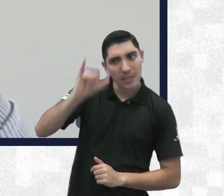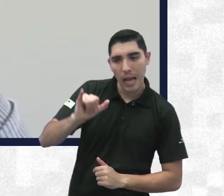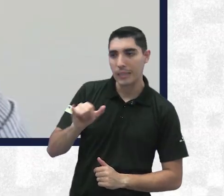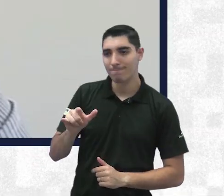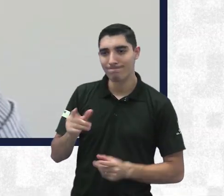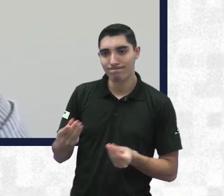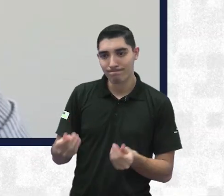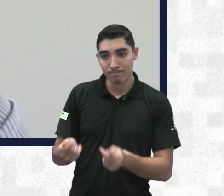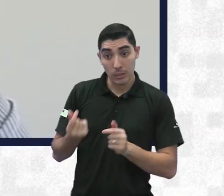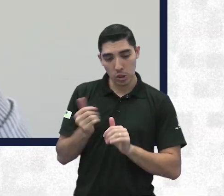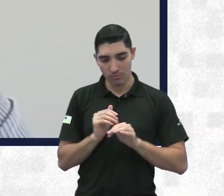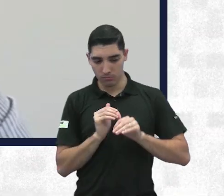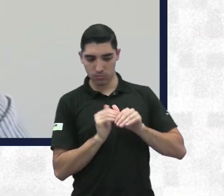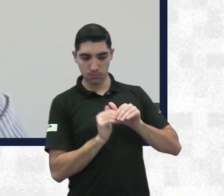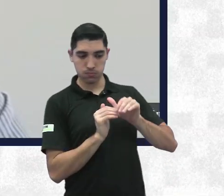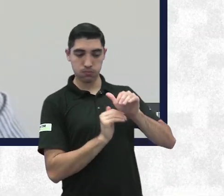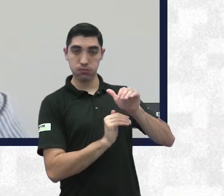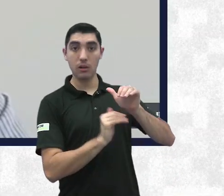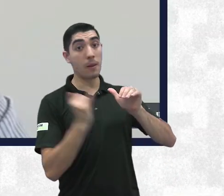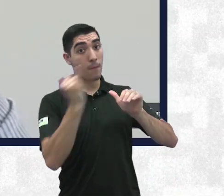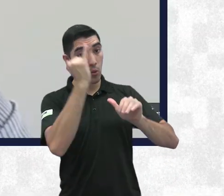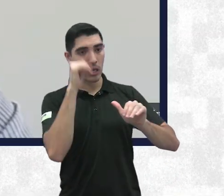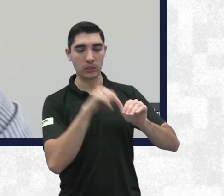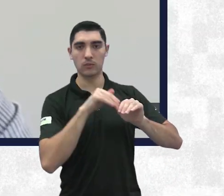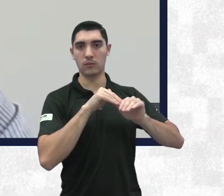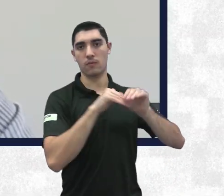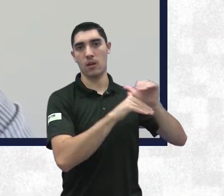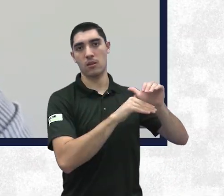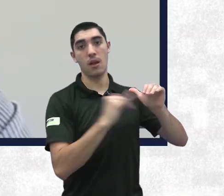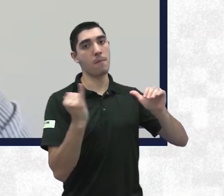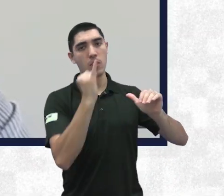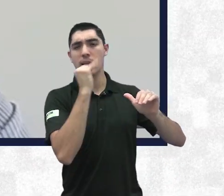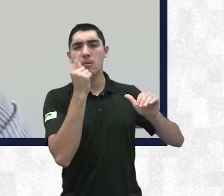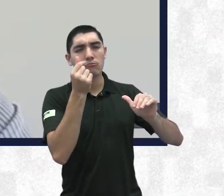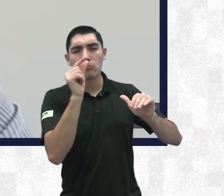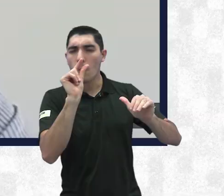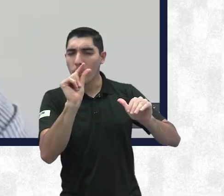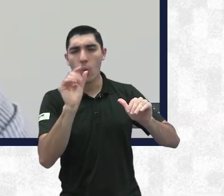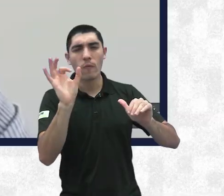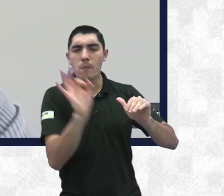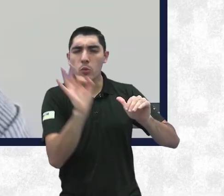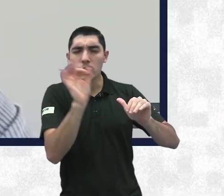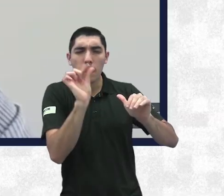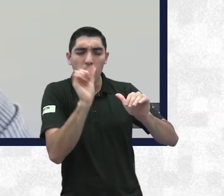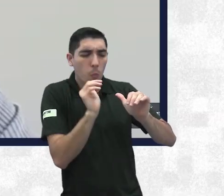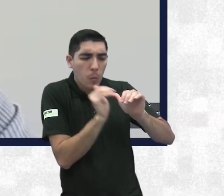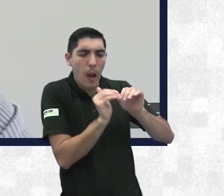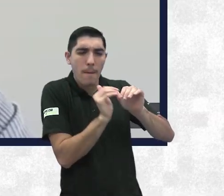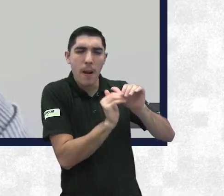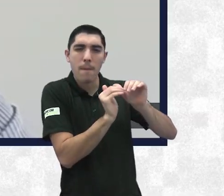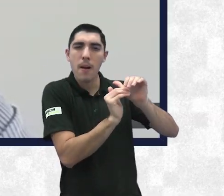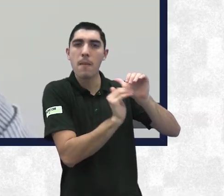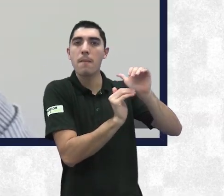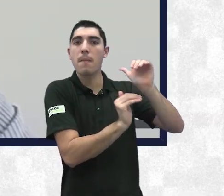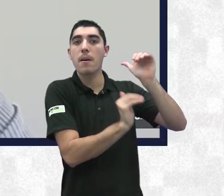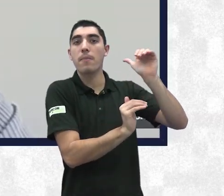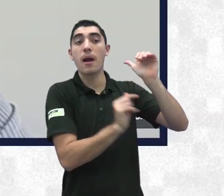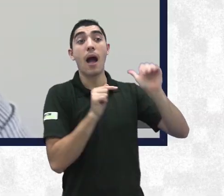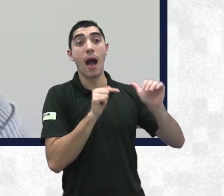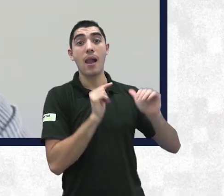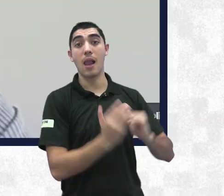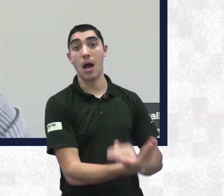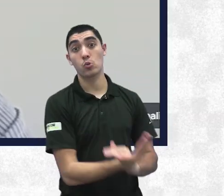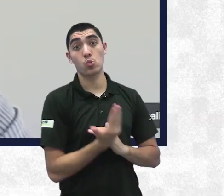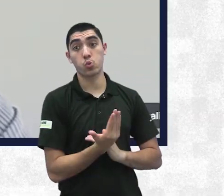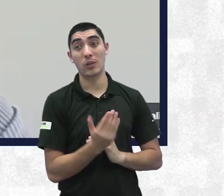gente busca ter uma reserva financeira, por exemplo, de um pequeno percentual que seja, já